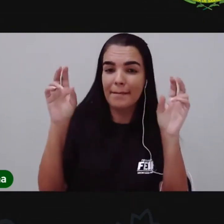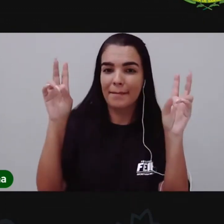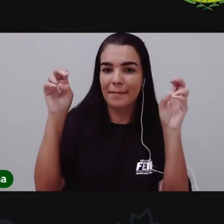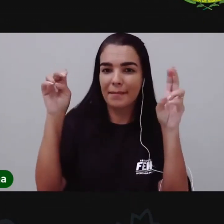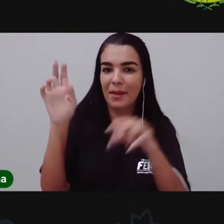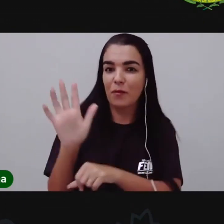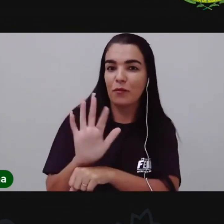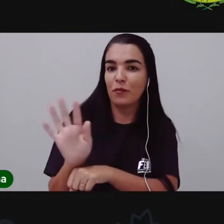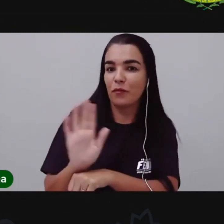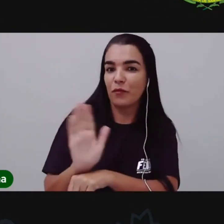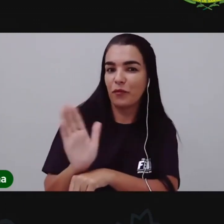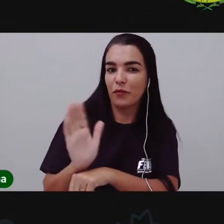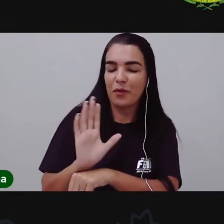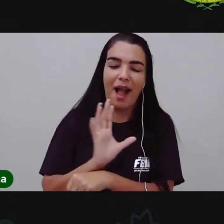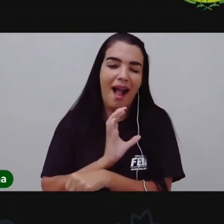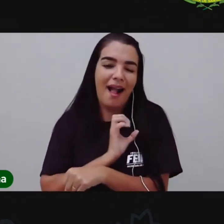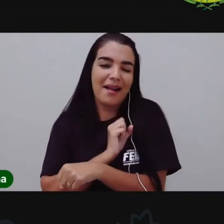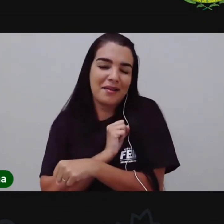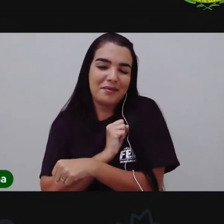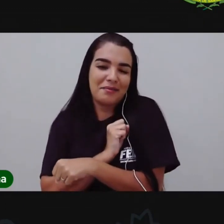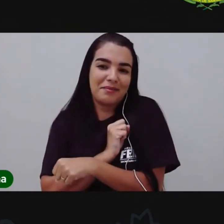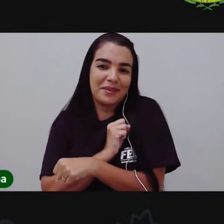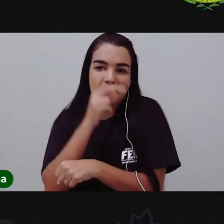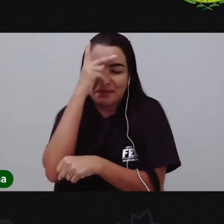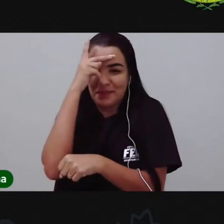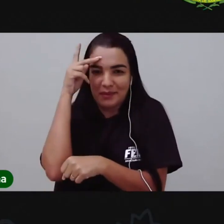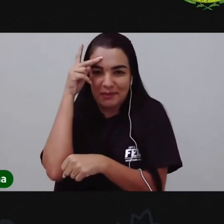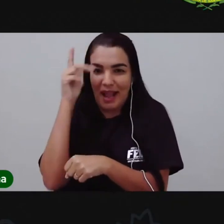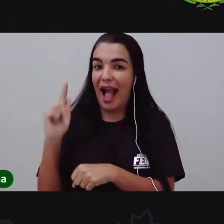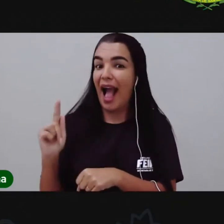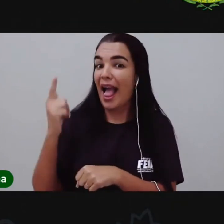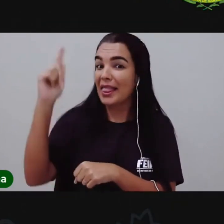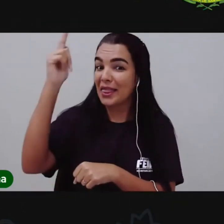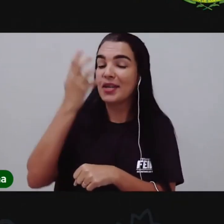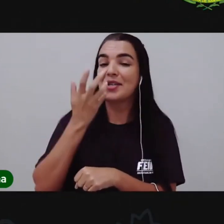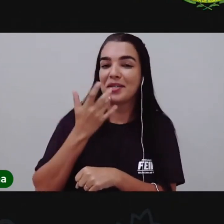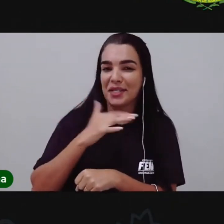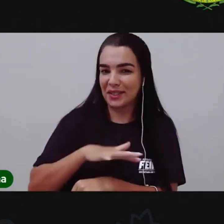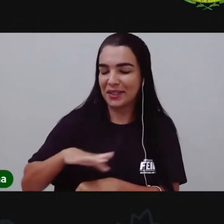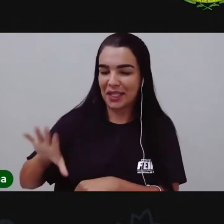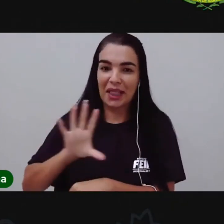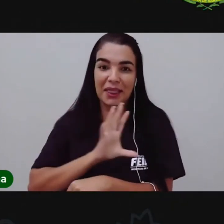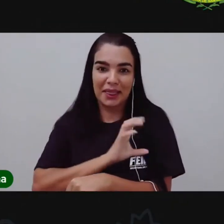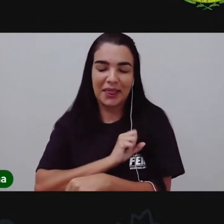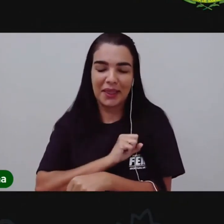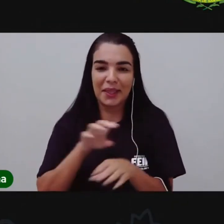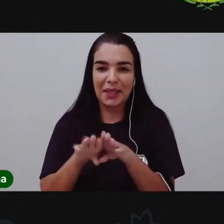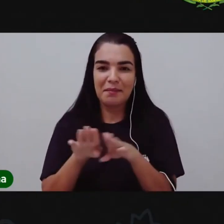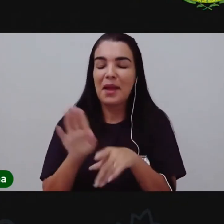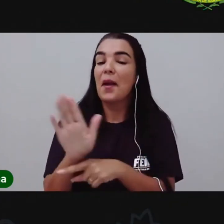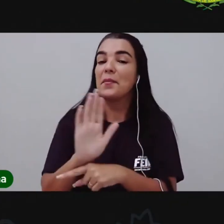dos brasileiros. Todos os adultos e crianças amam esse filme, né?